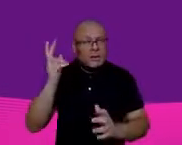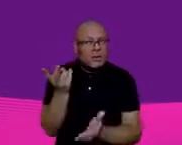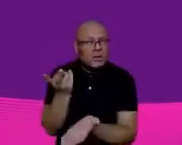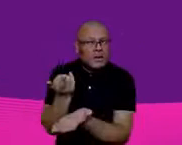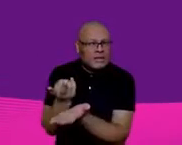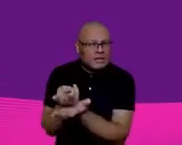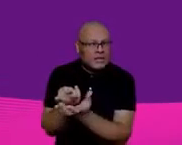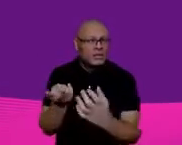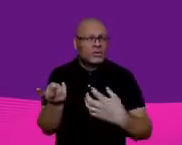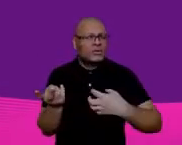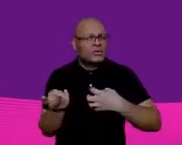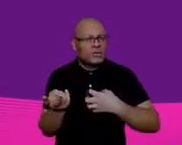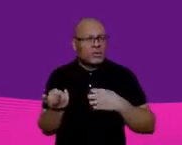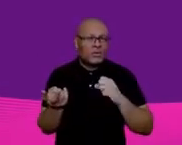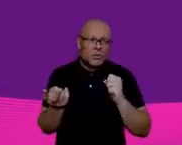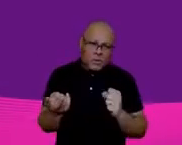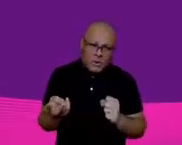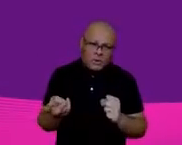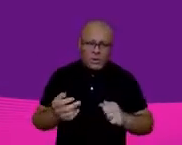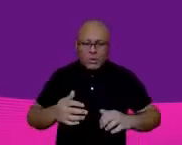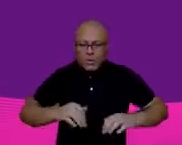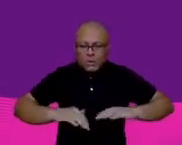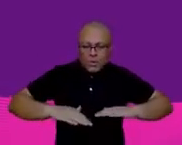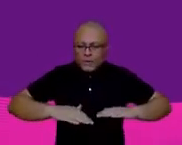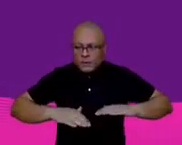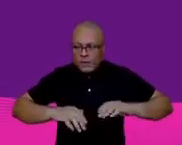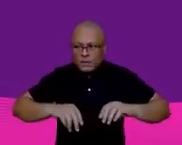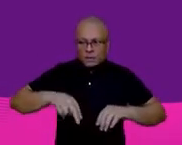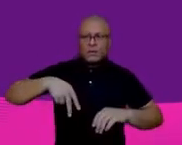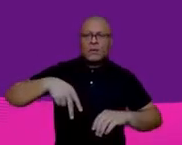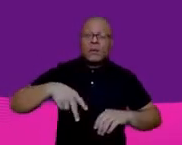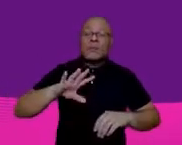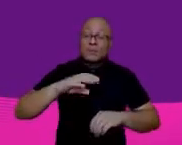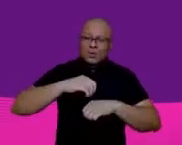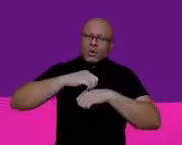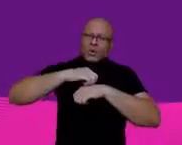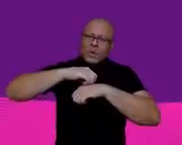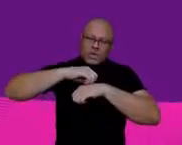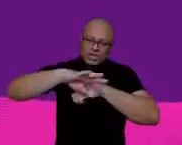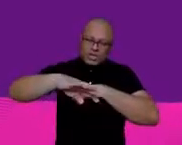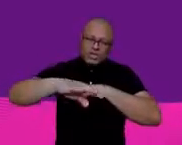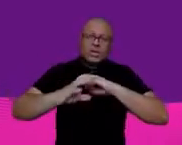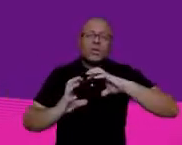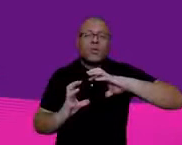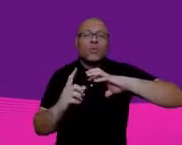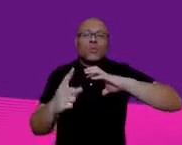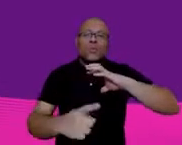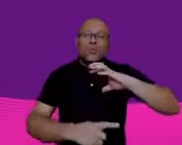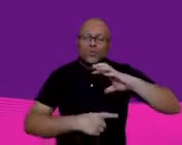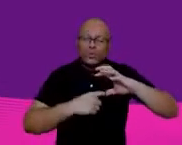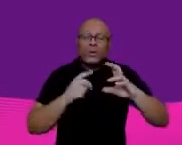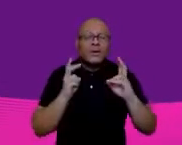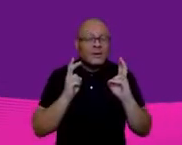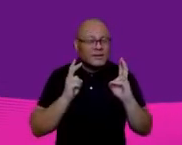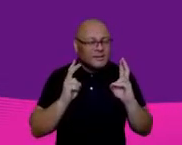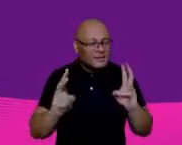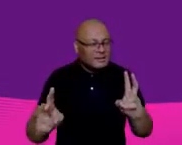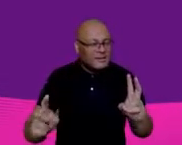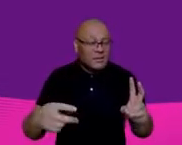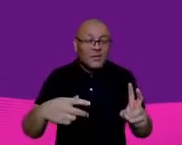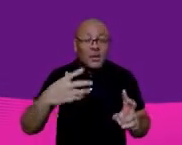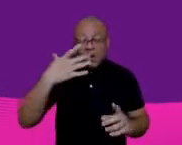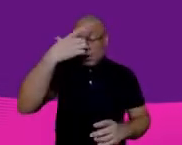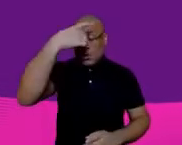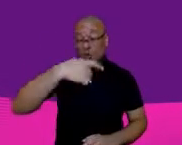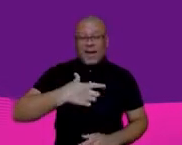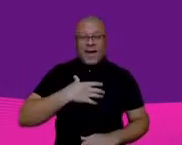paciente pode se movimentar, mas nós temos uma orientação global. Levamos toda a anatomia em consideração.